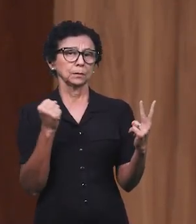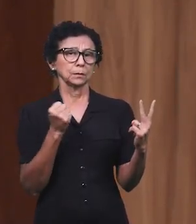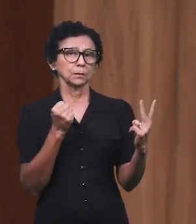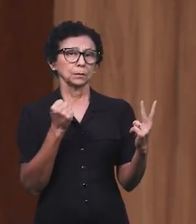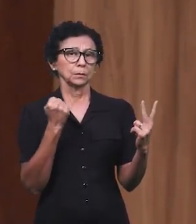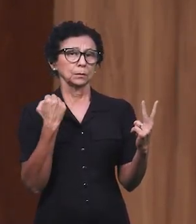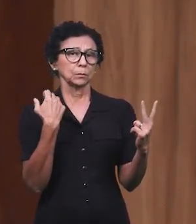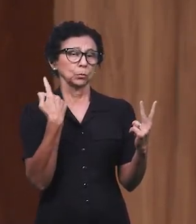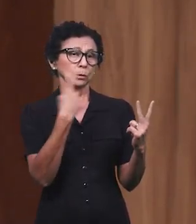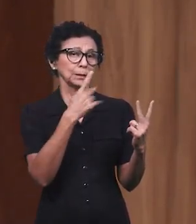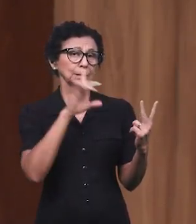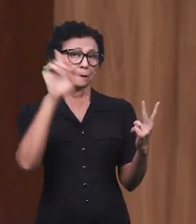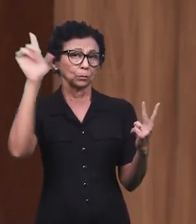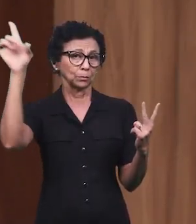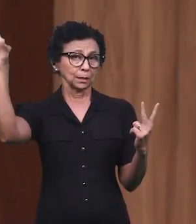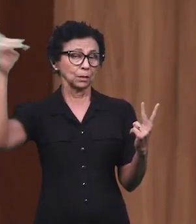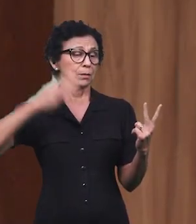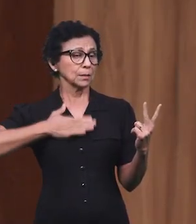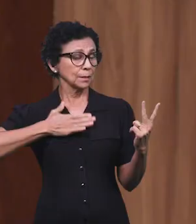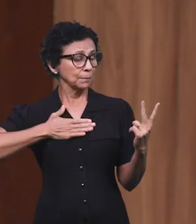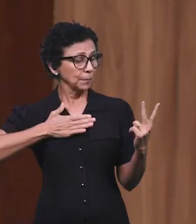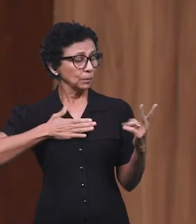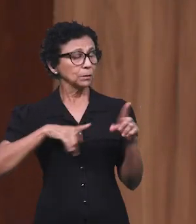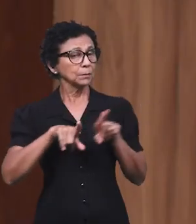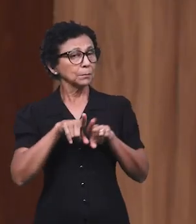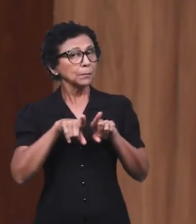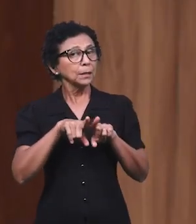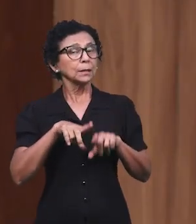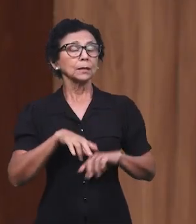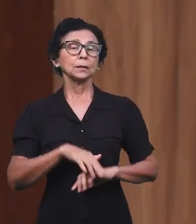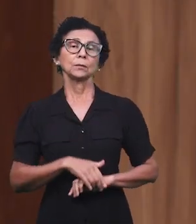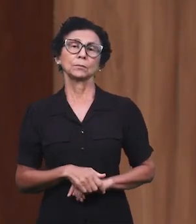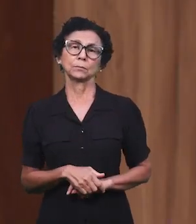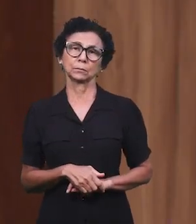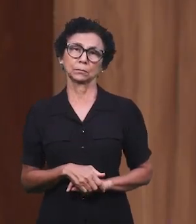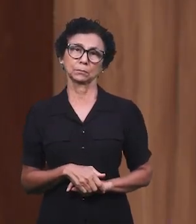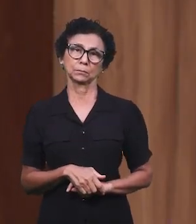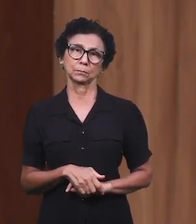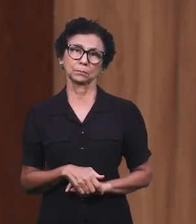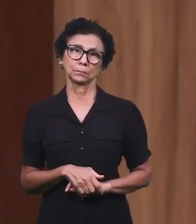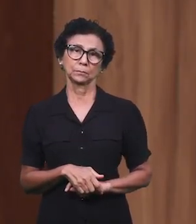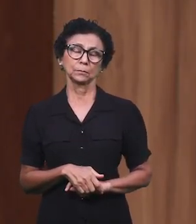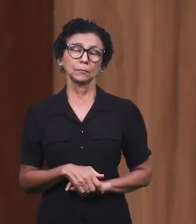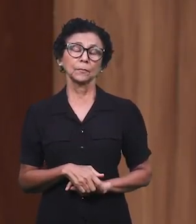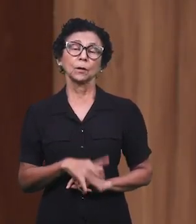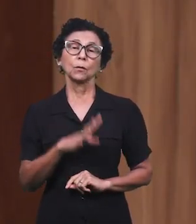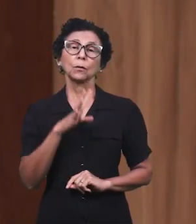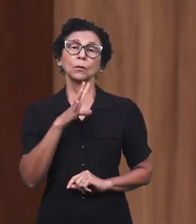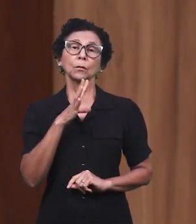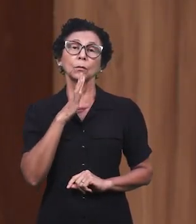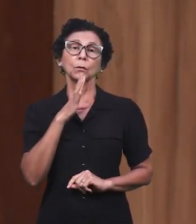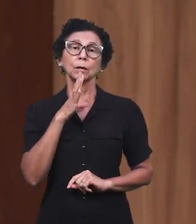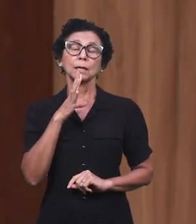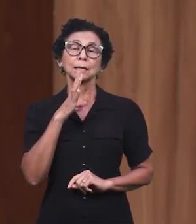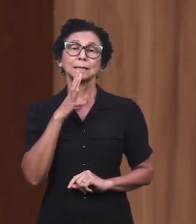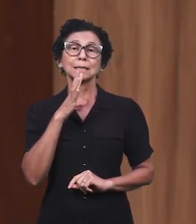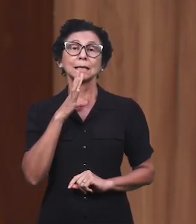Porque ela havia conhecido o Deus da sua sogra. Então, diz assim: